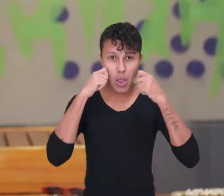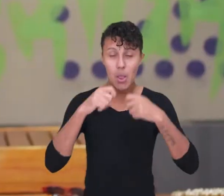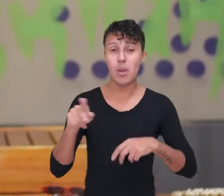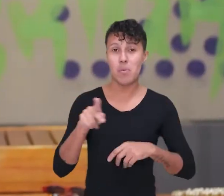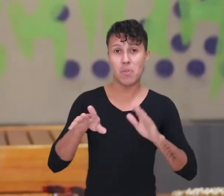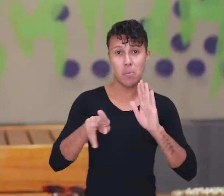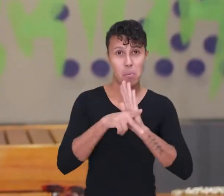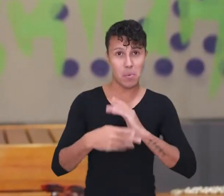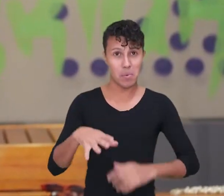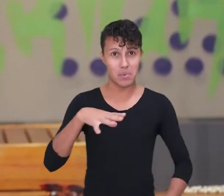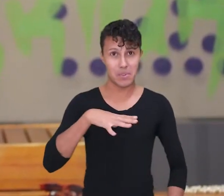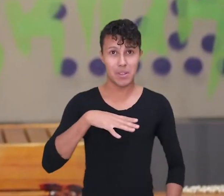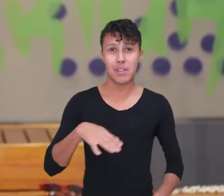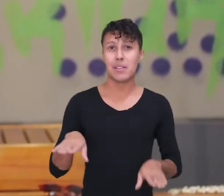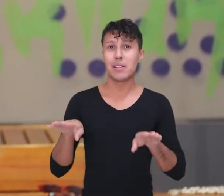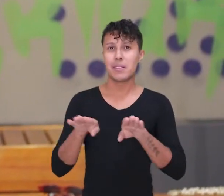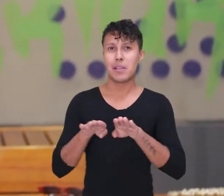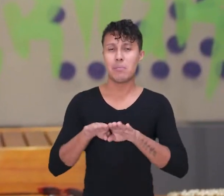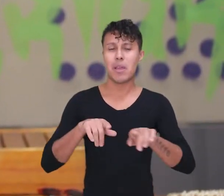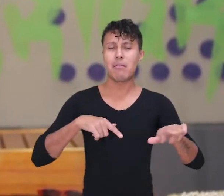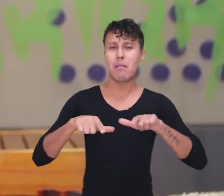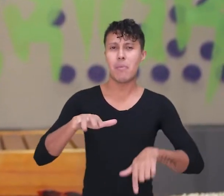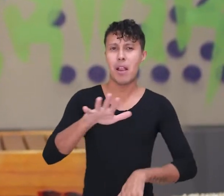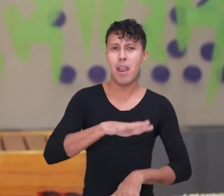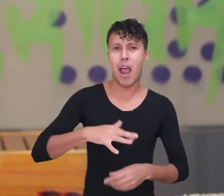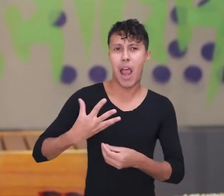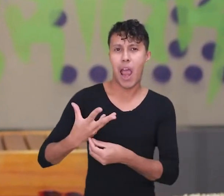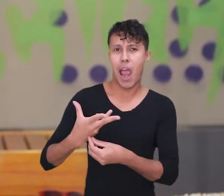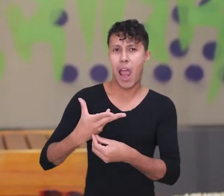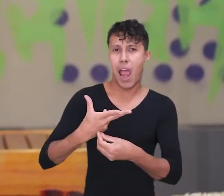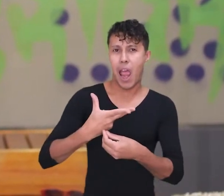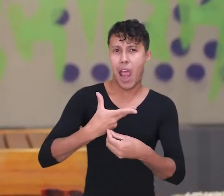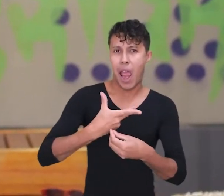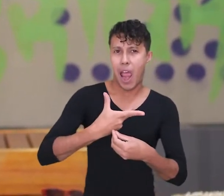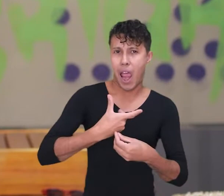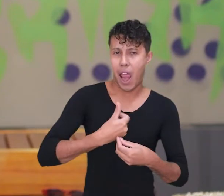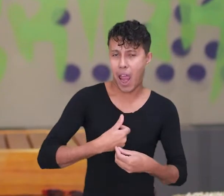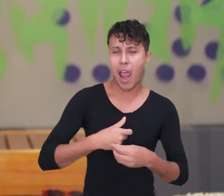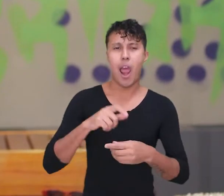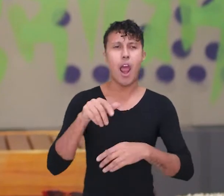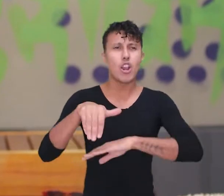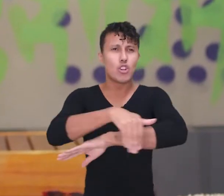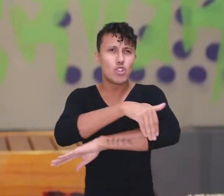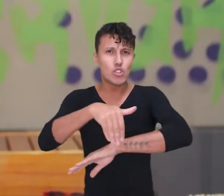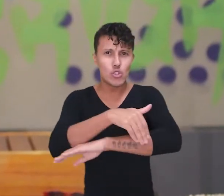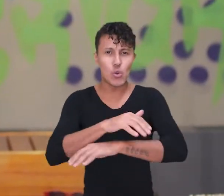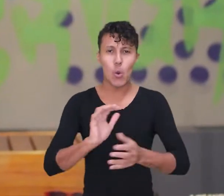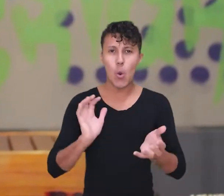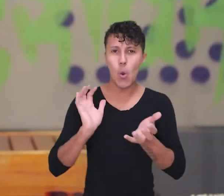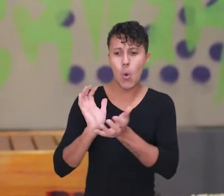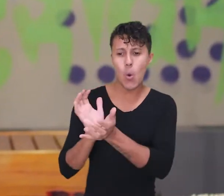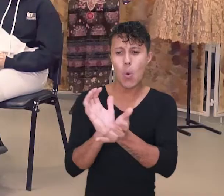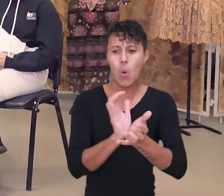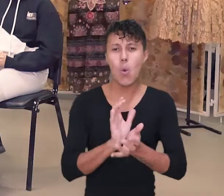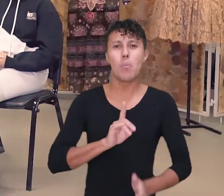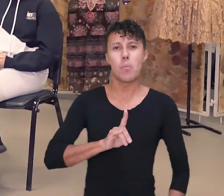cidade. E também trabalho na arte urbana com lambes pela cidade, com os lambes do